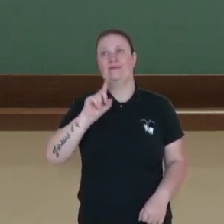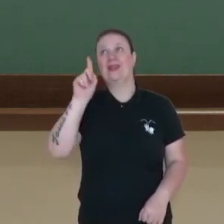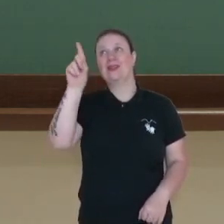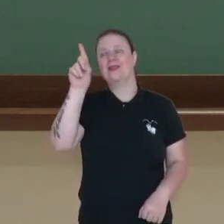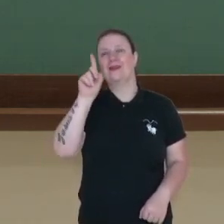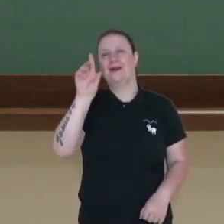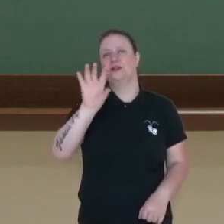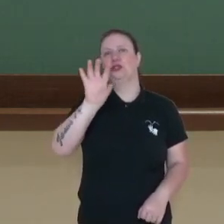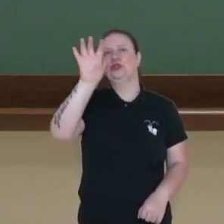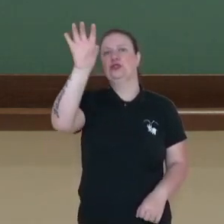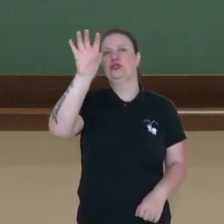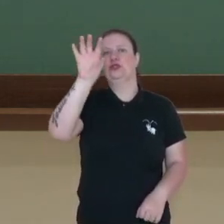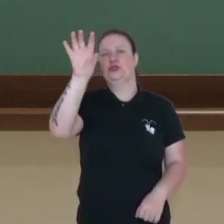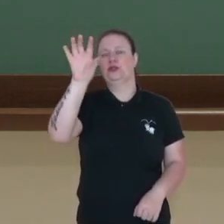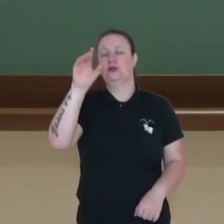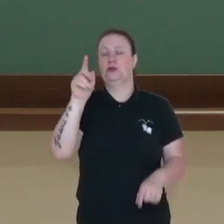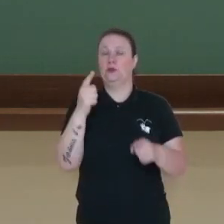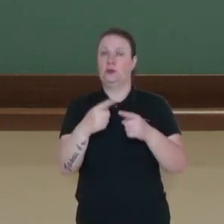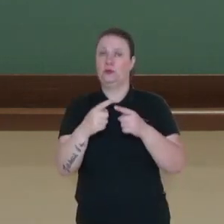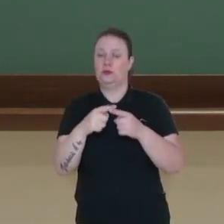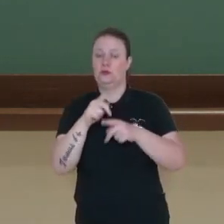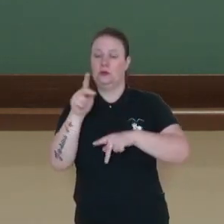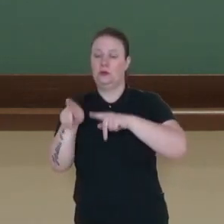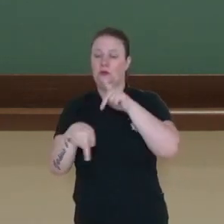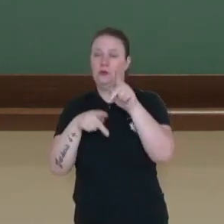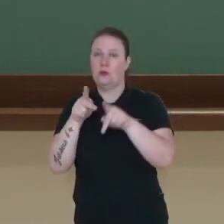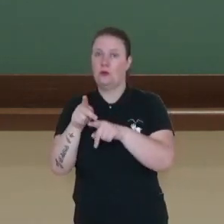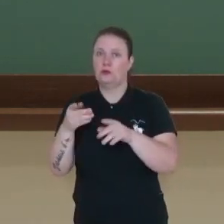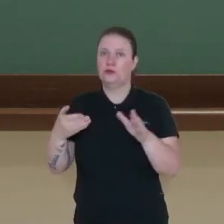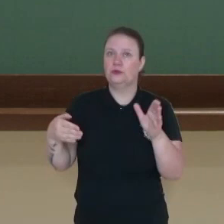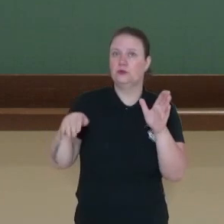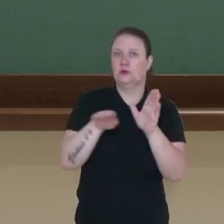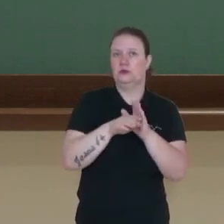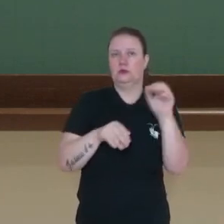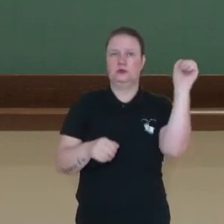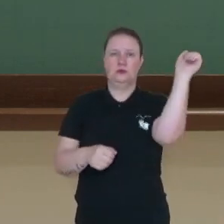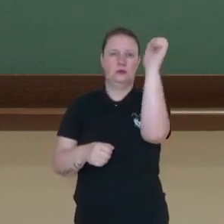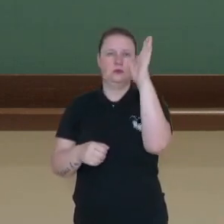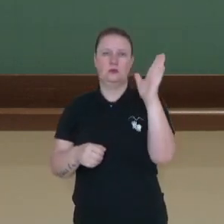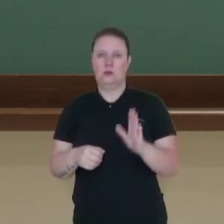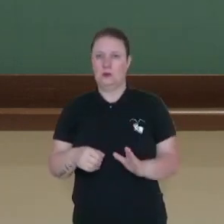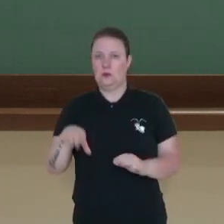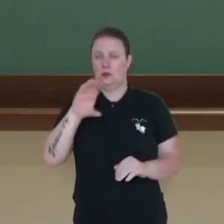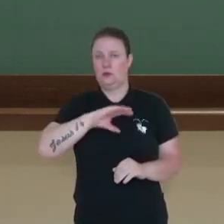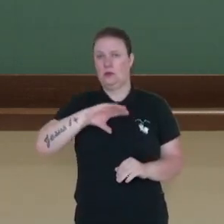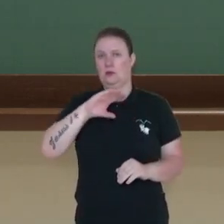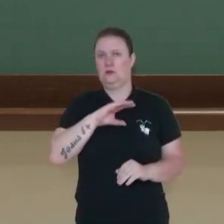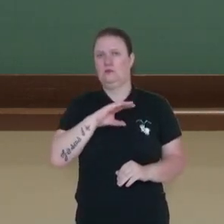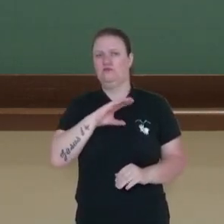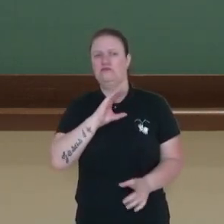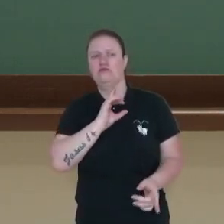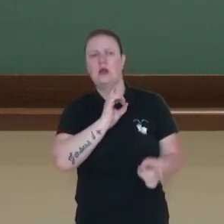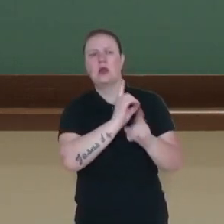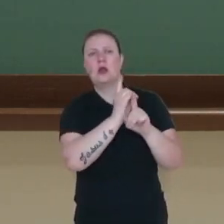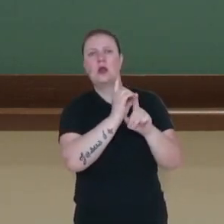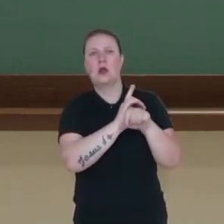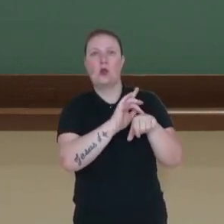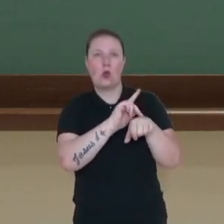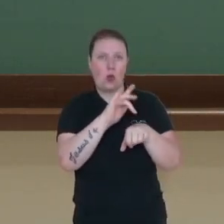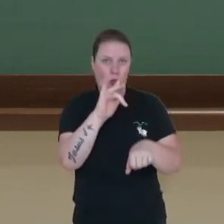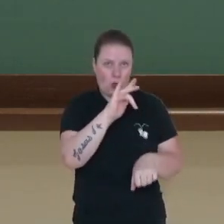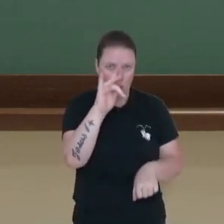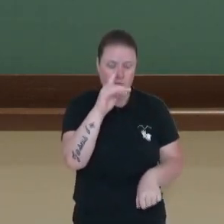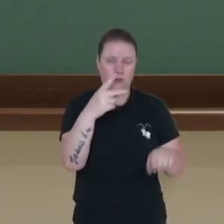portugueses chegaram ao Brasil, um dos objetivos, dos intuitos iniciais era encontrar ouro e prata